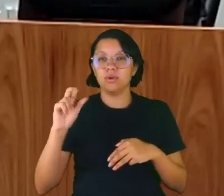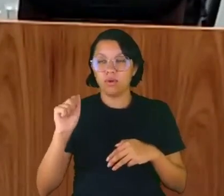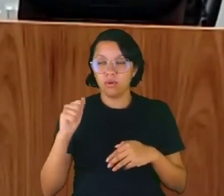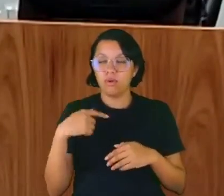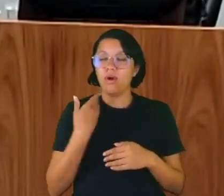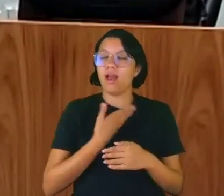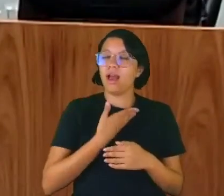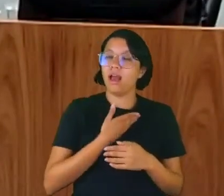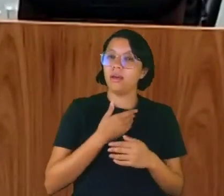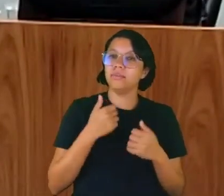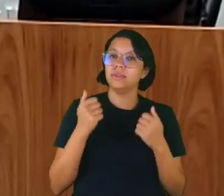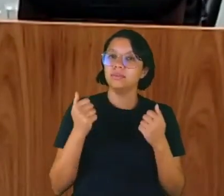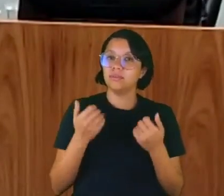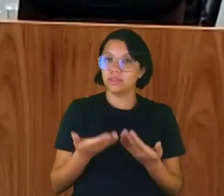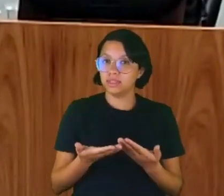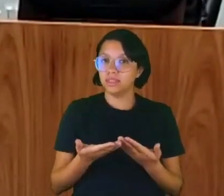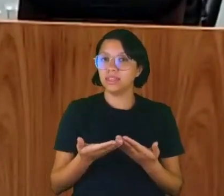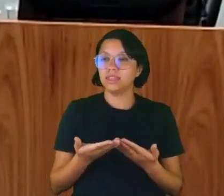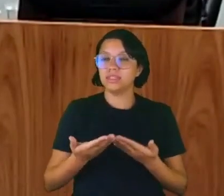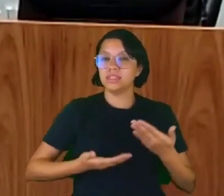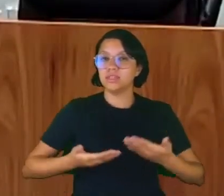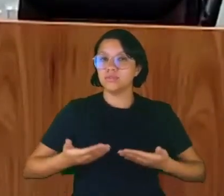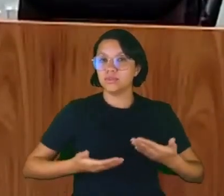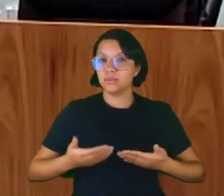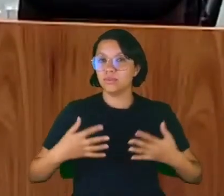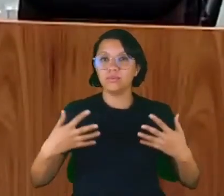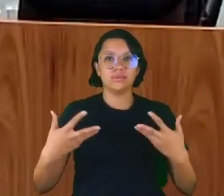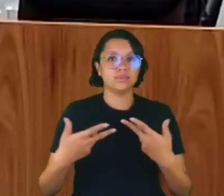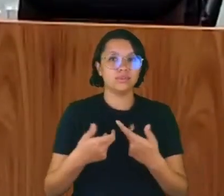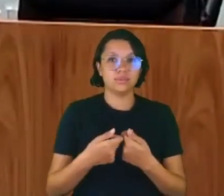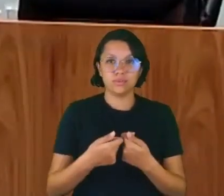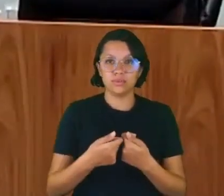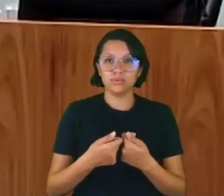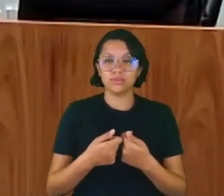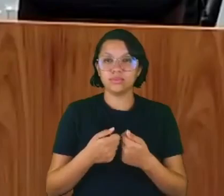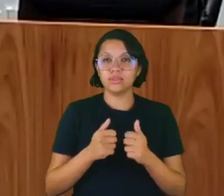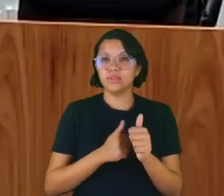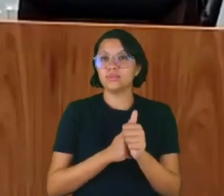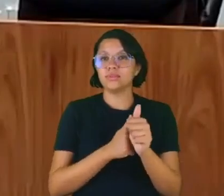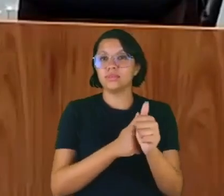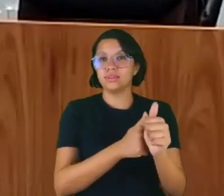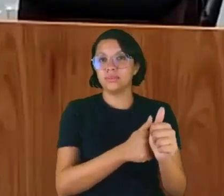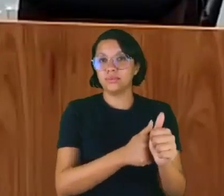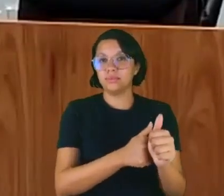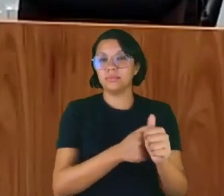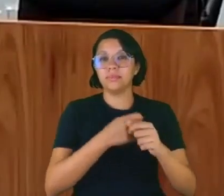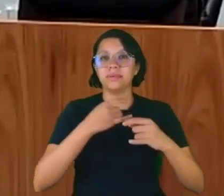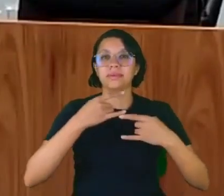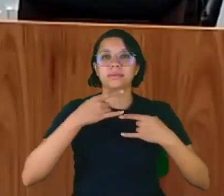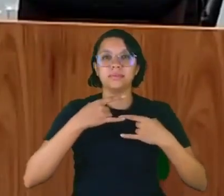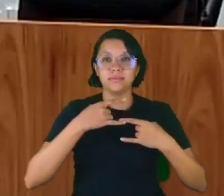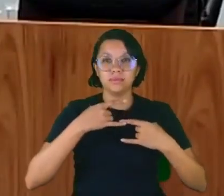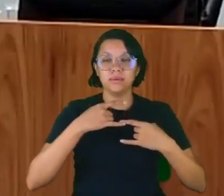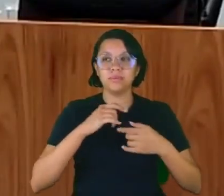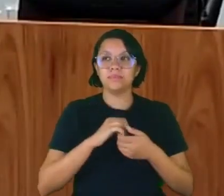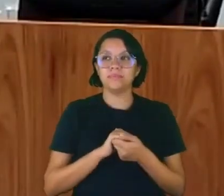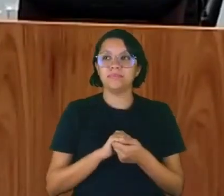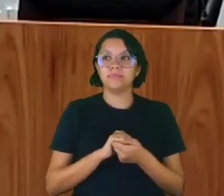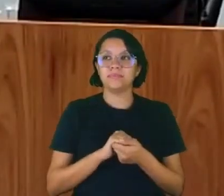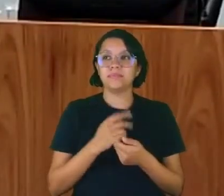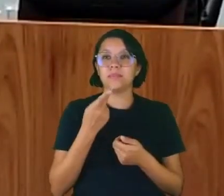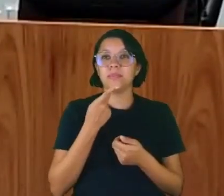colegas que aqui estão, dos servidores e servidoras e aqueles que nos acompanham via web,